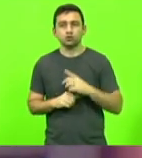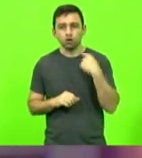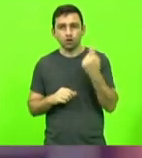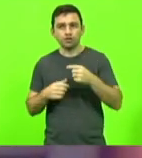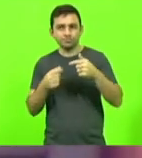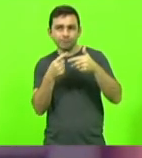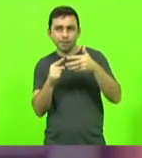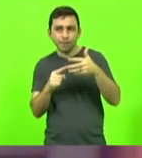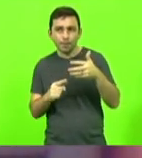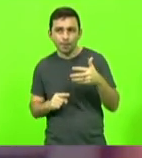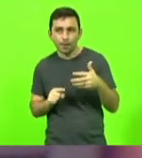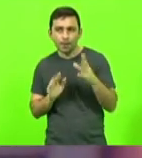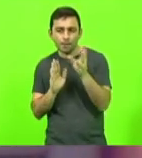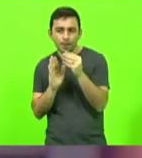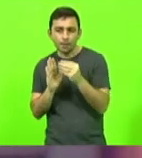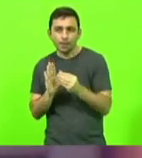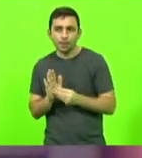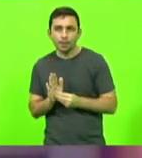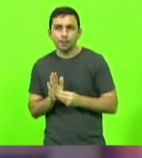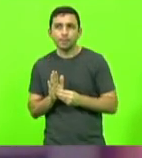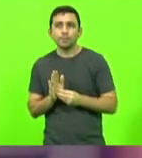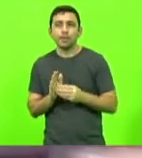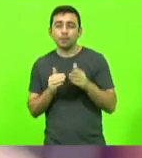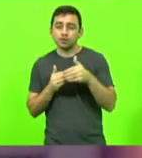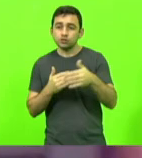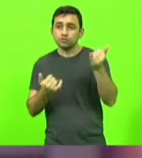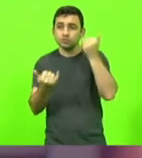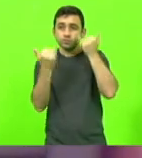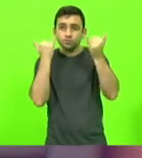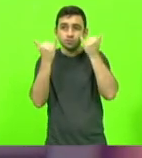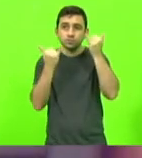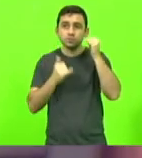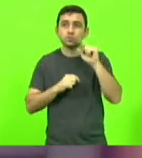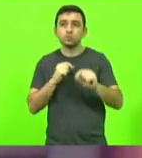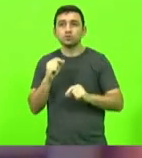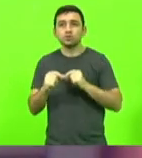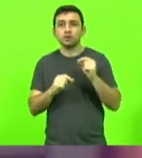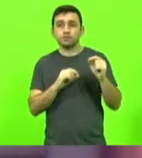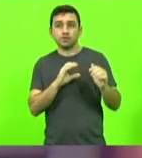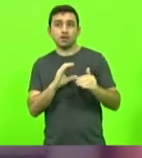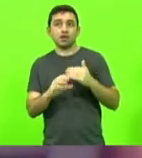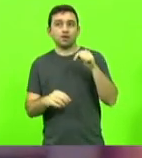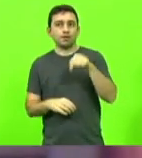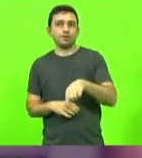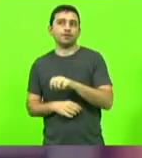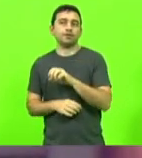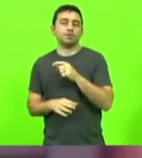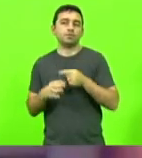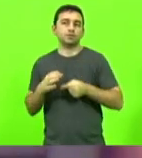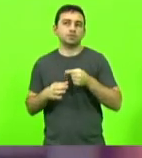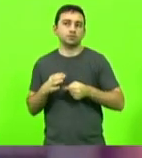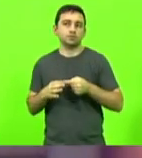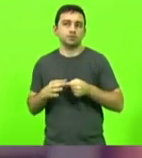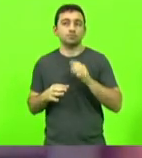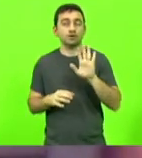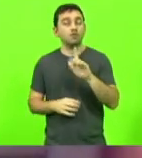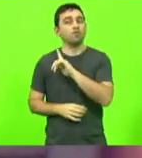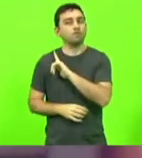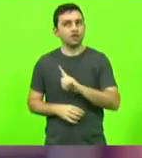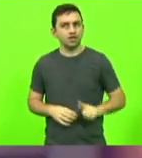aqui foram a partir das informações que vieram para esta comissão. Mas o governo tem